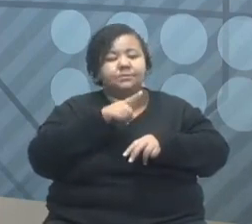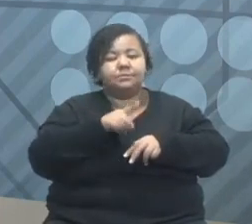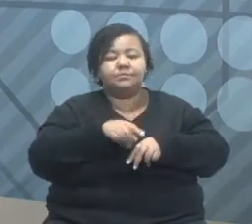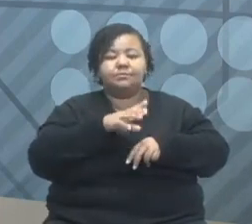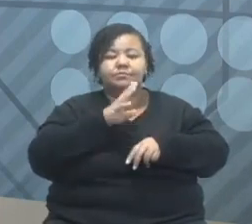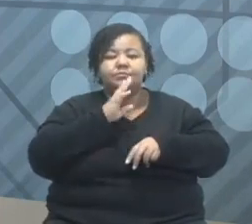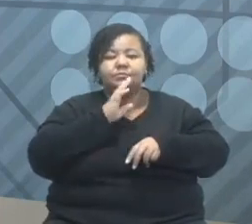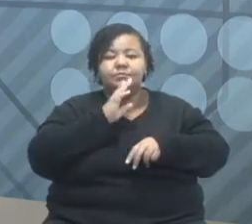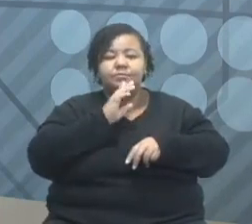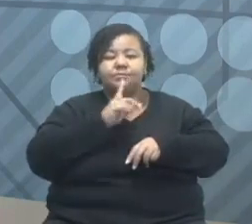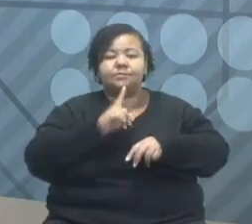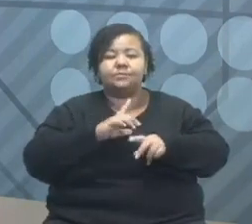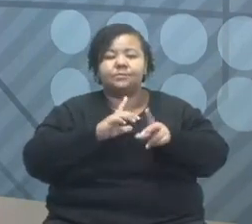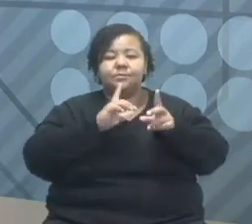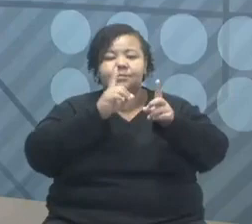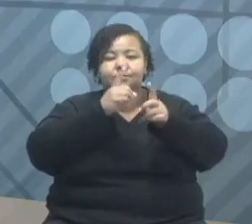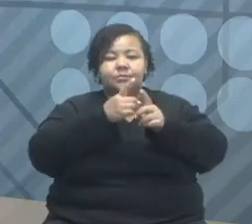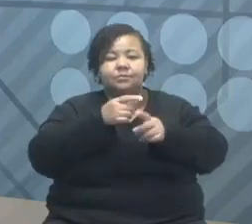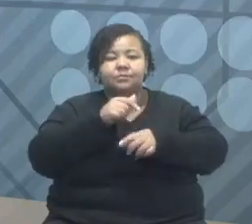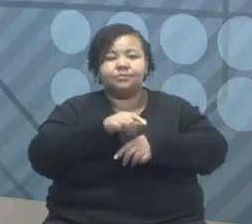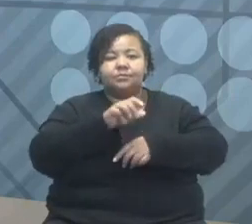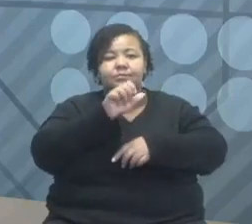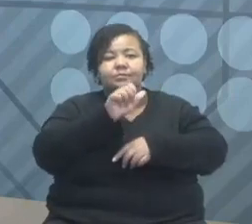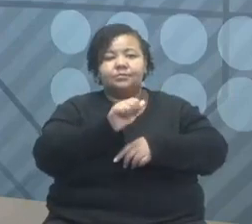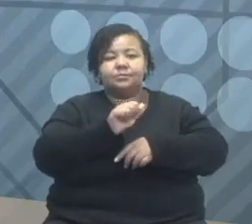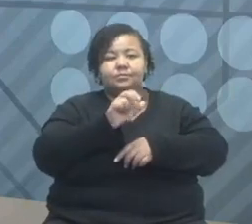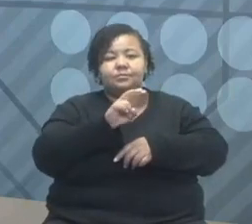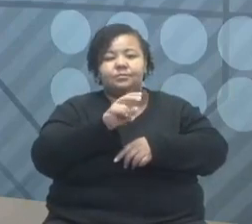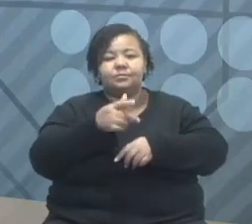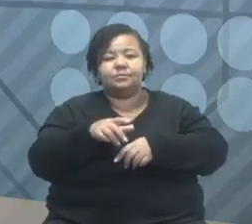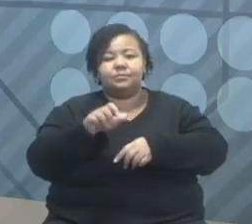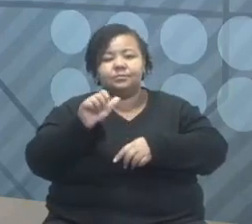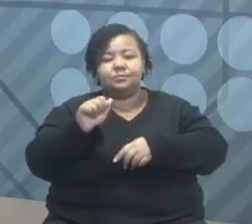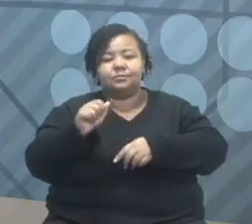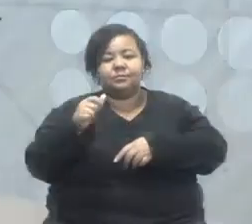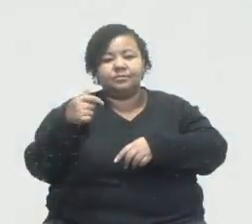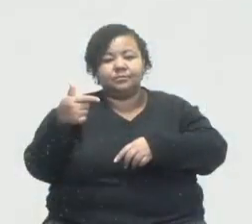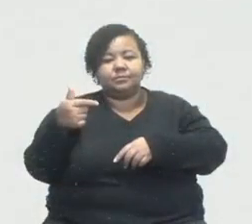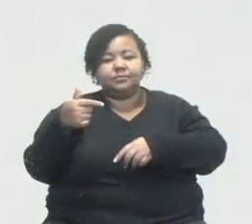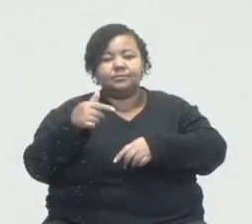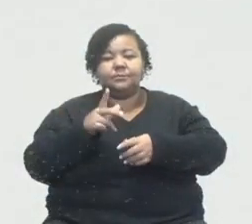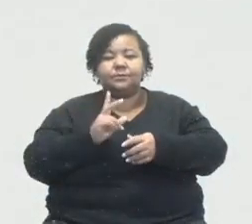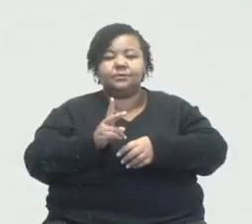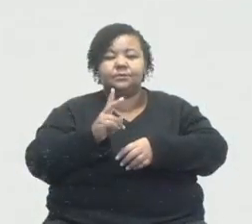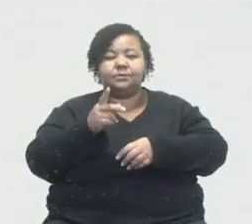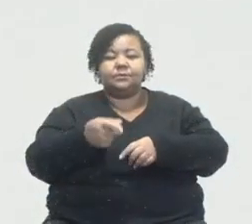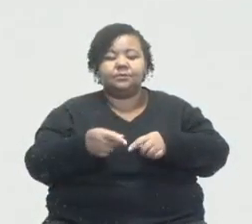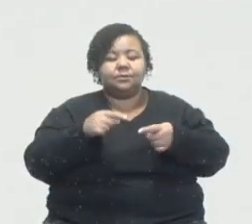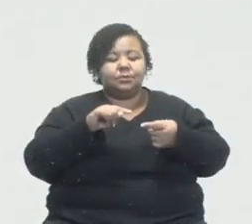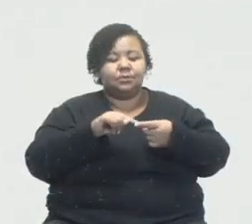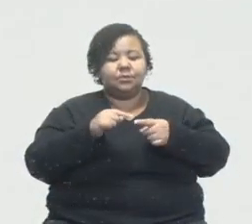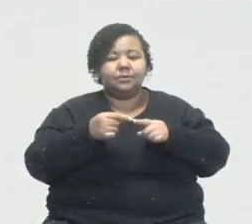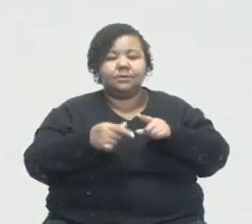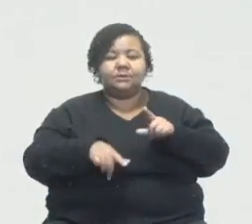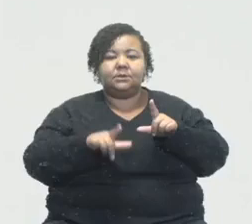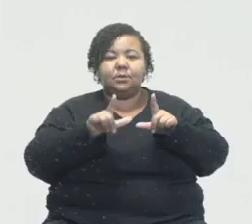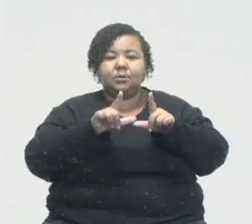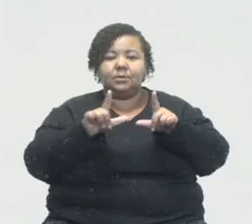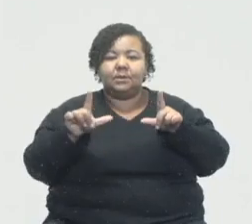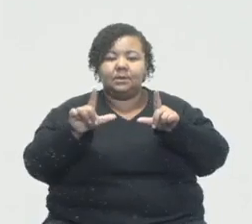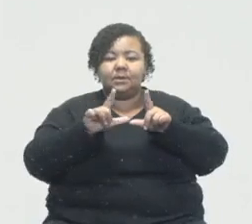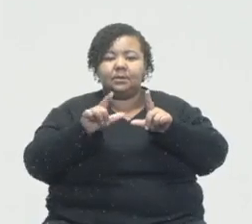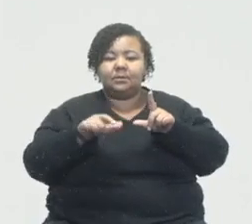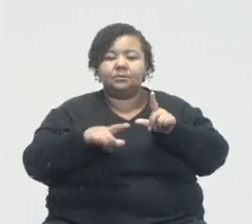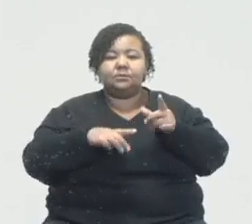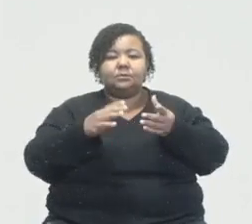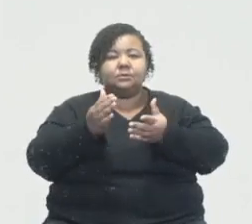para encontrar o A1 e o A2. Continuando ainda com relação à combinação linear, nós temos espaços